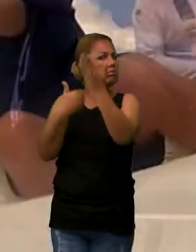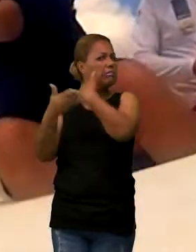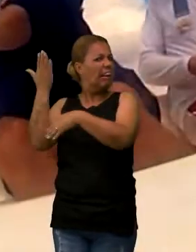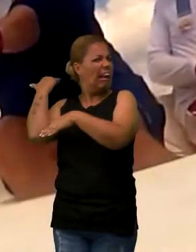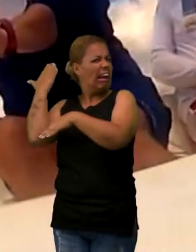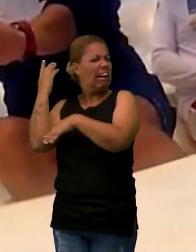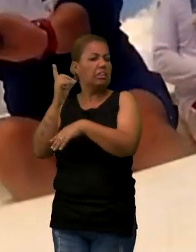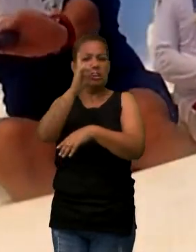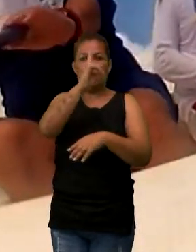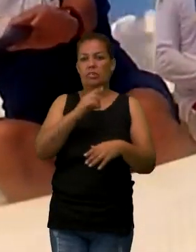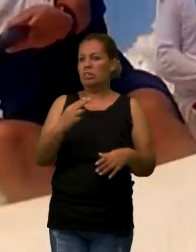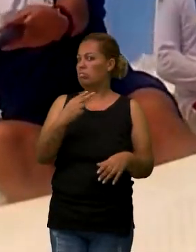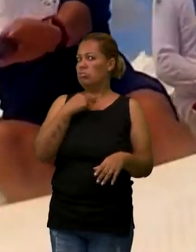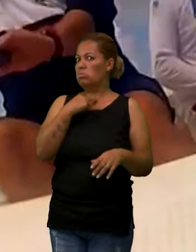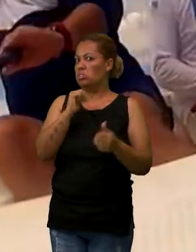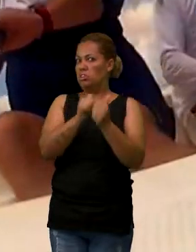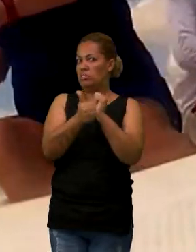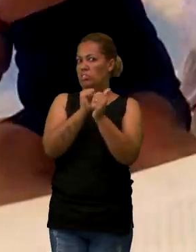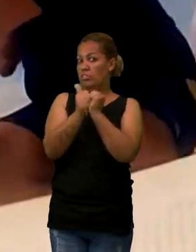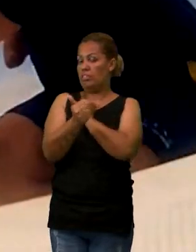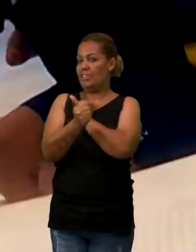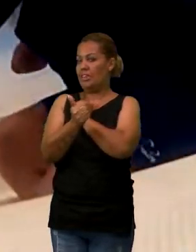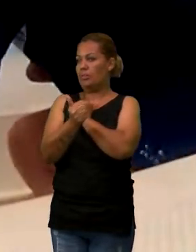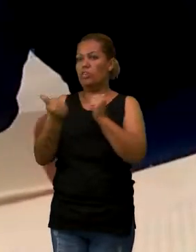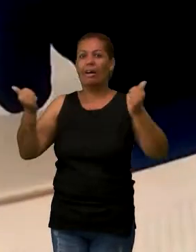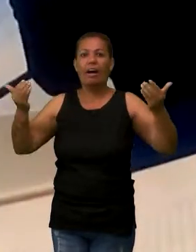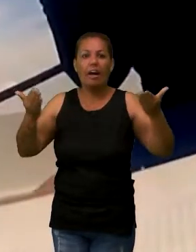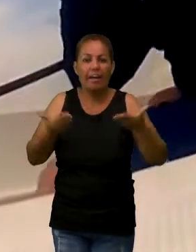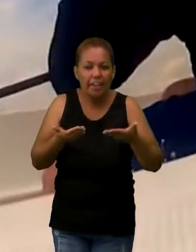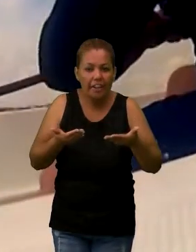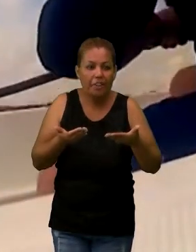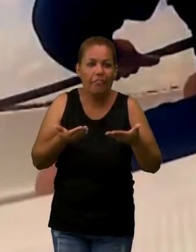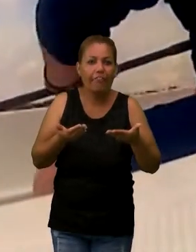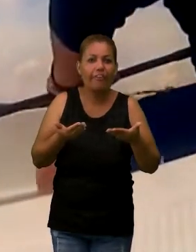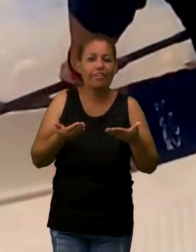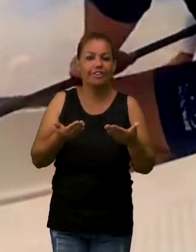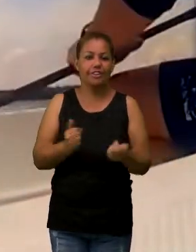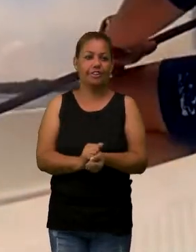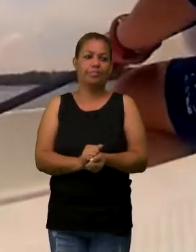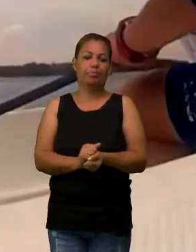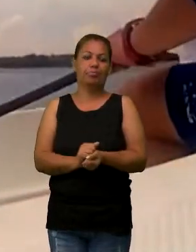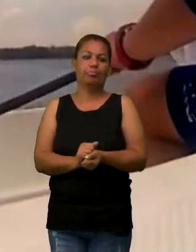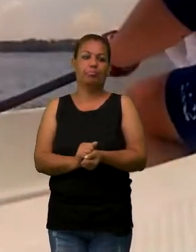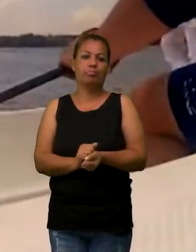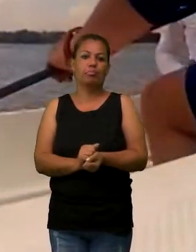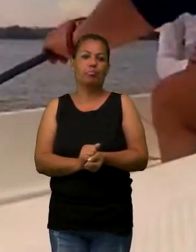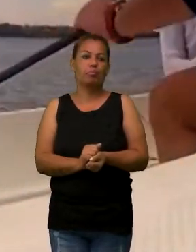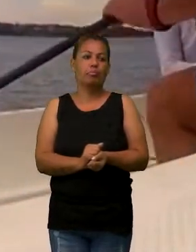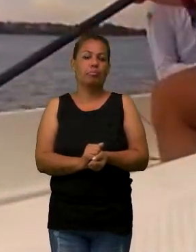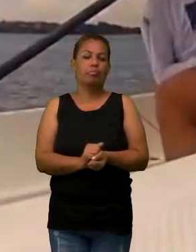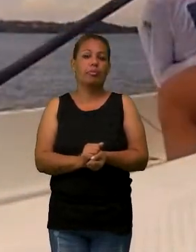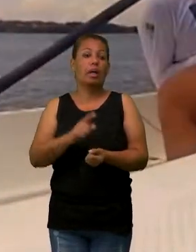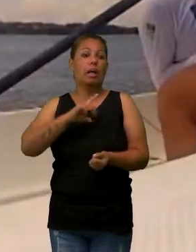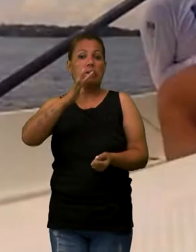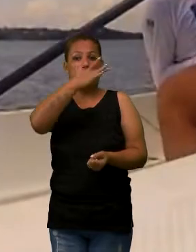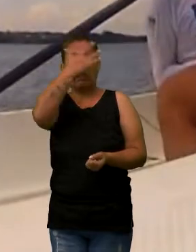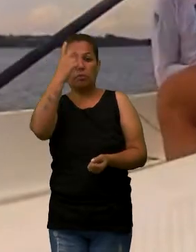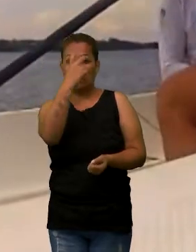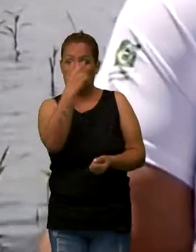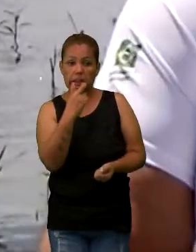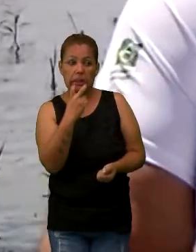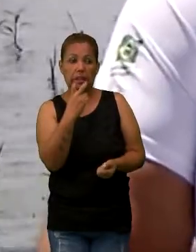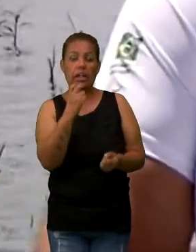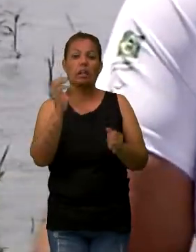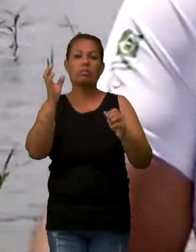defende não podia fazer esportes tá e hoje você estava dizendo tenho-o o pessoal cego